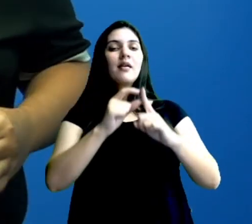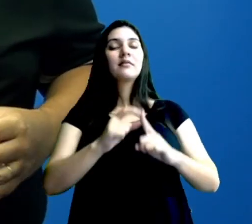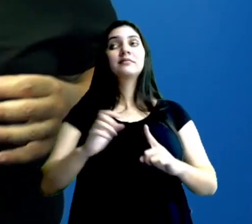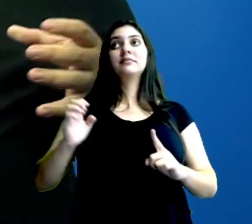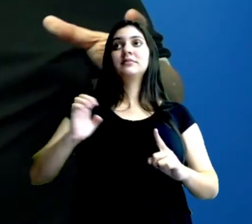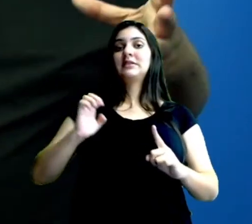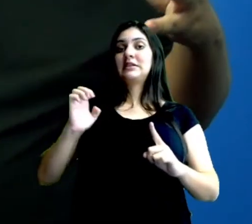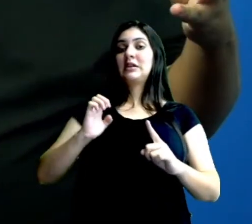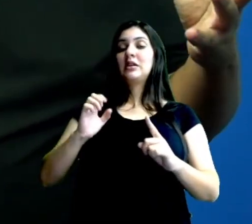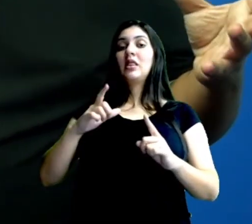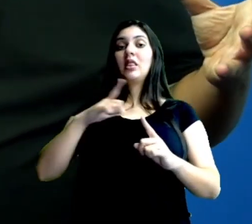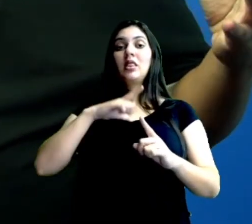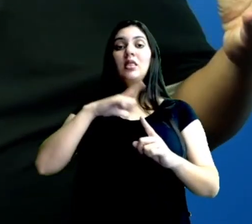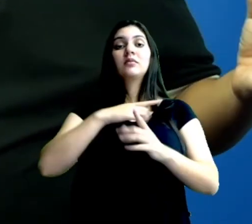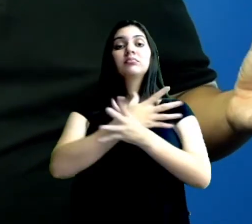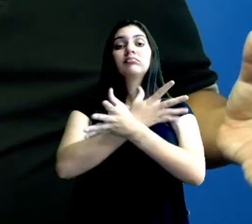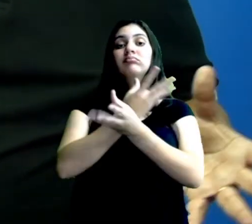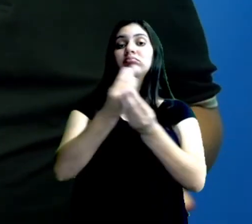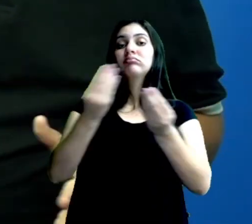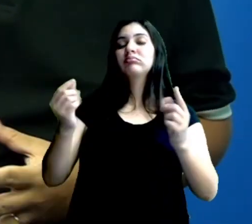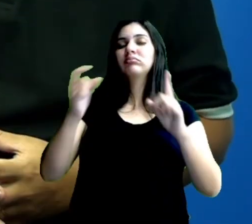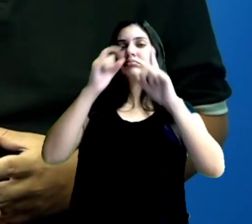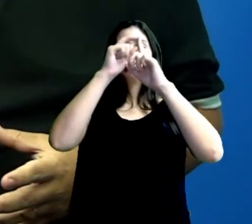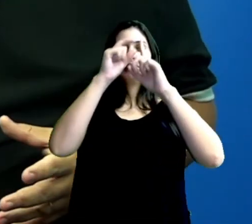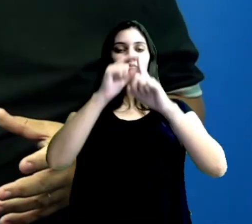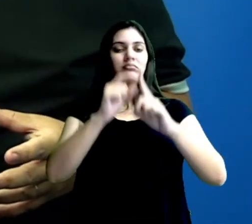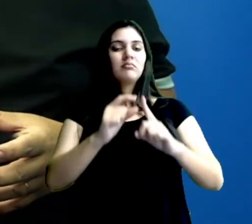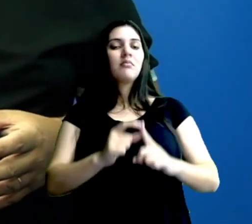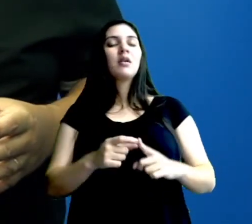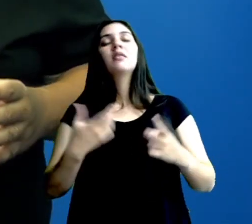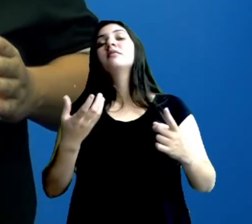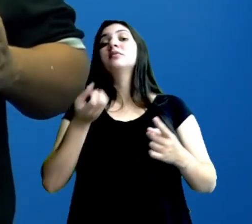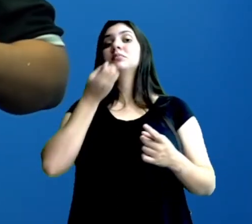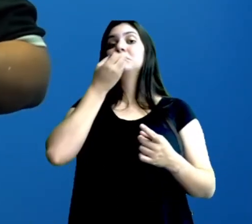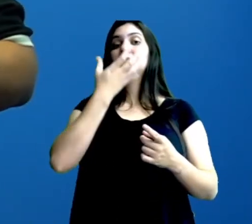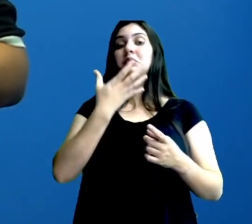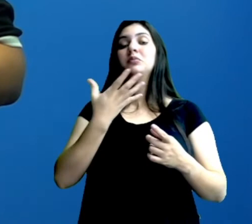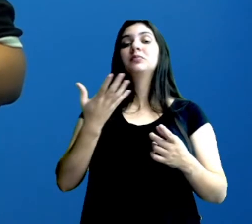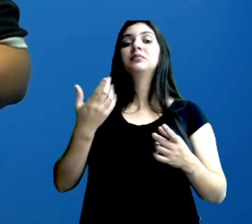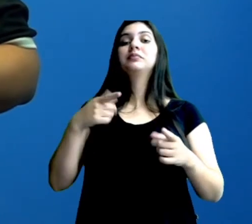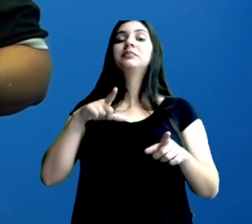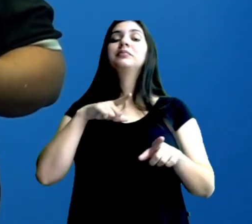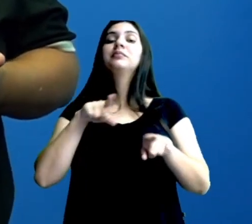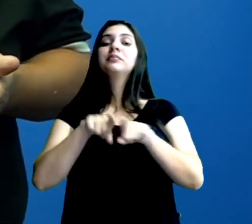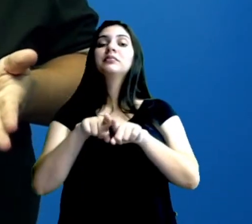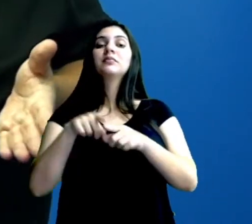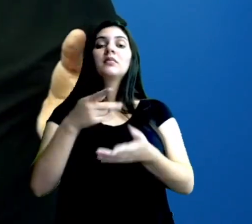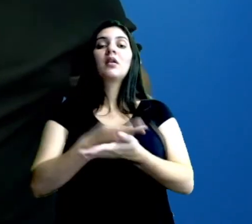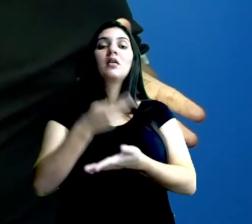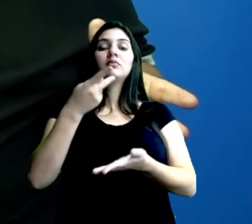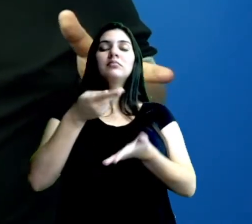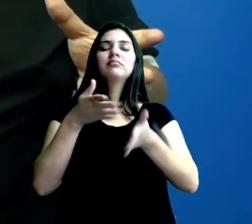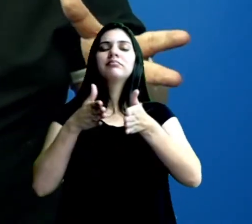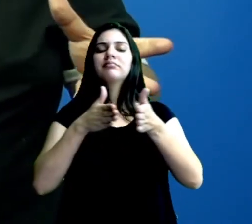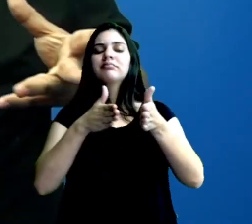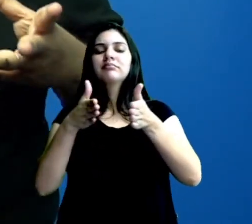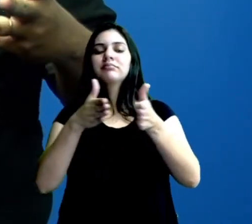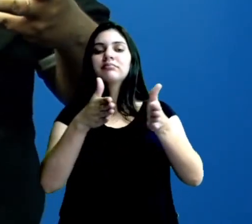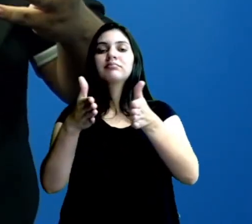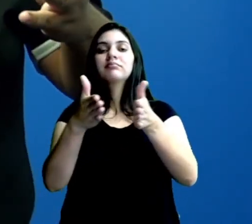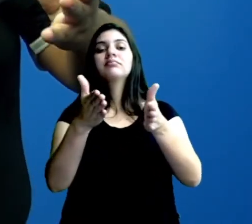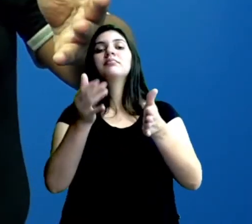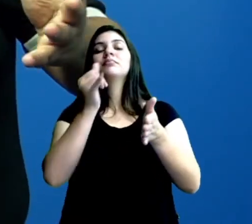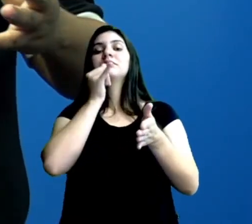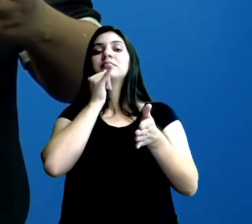eles têm muitos vocabulários ricos, acontecimentos que se encaminham, né? Encandecem